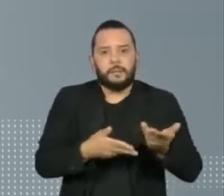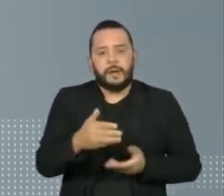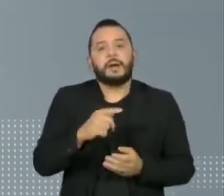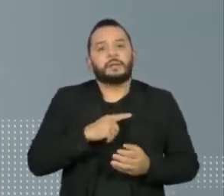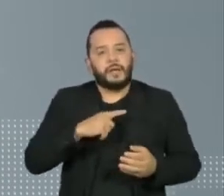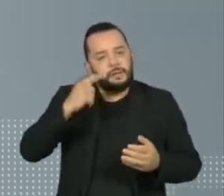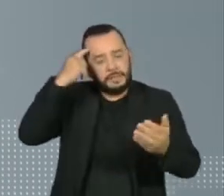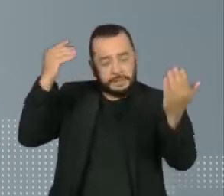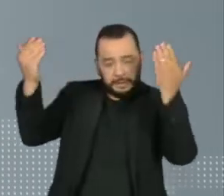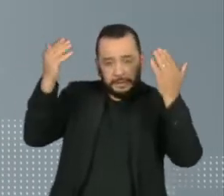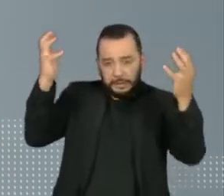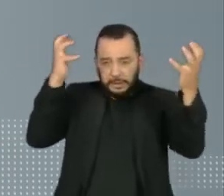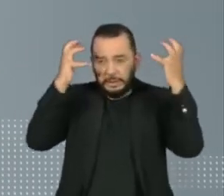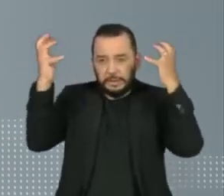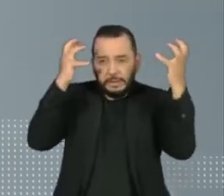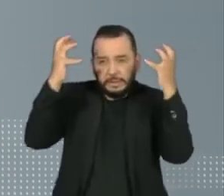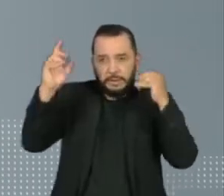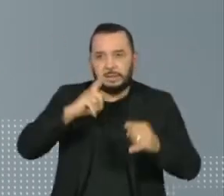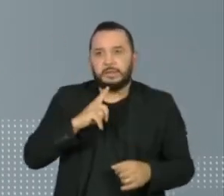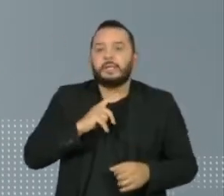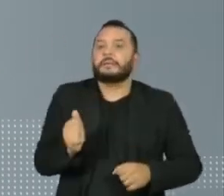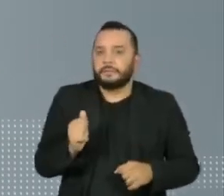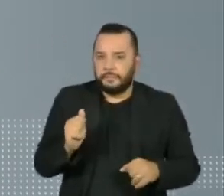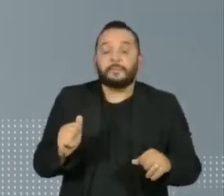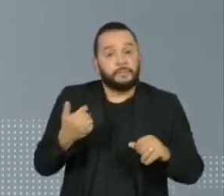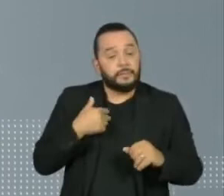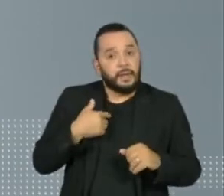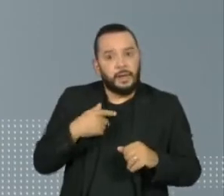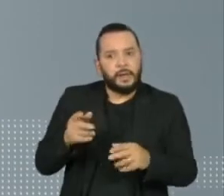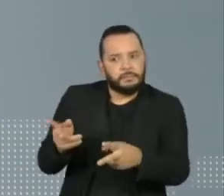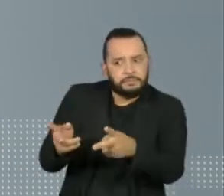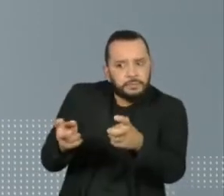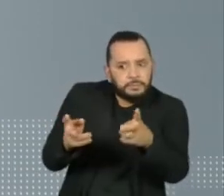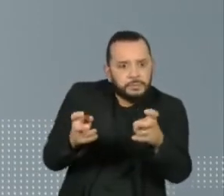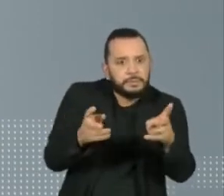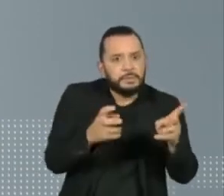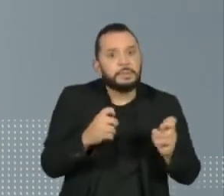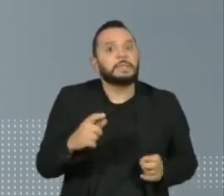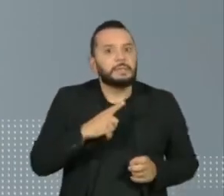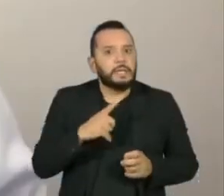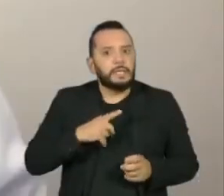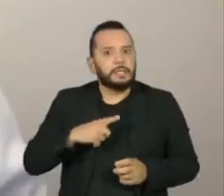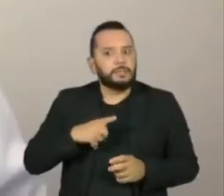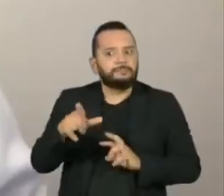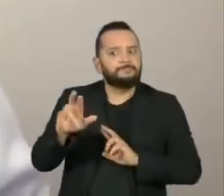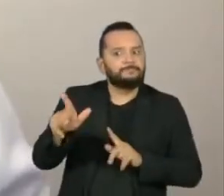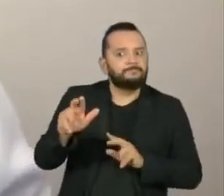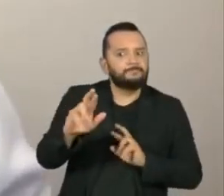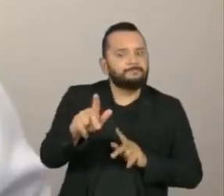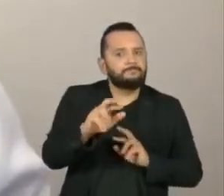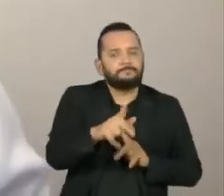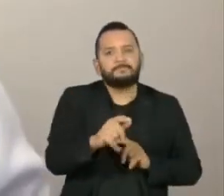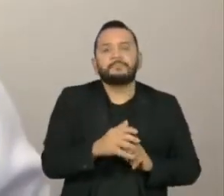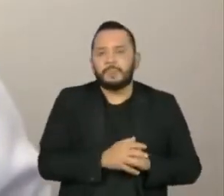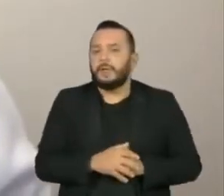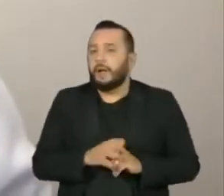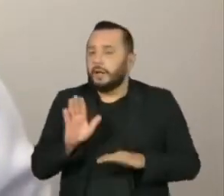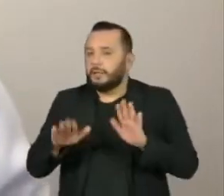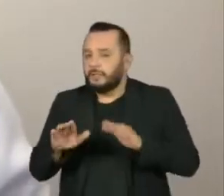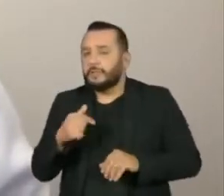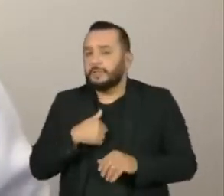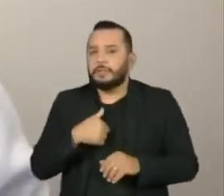estresse psicológico. E há sinais que podem ajudar pais e educadores a identificar que algo não vai bem. Maior isolamento,